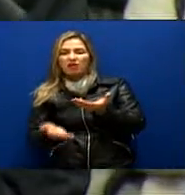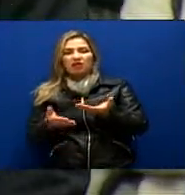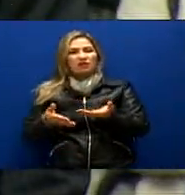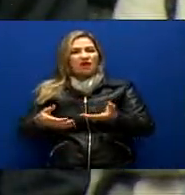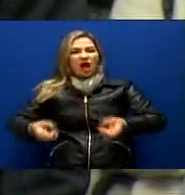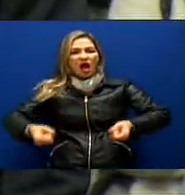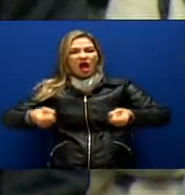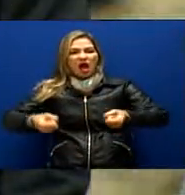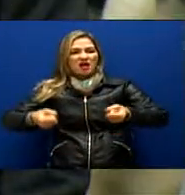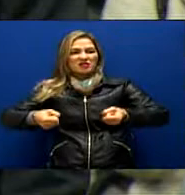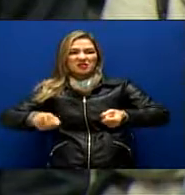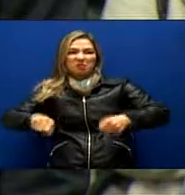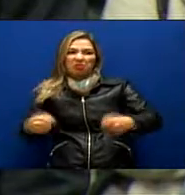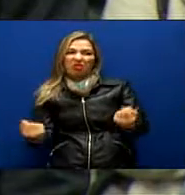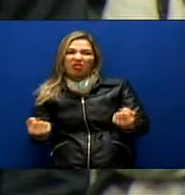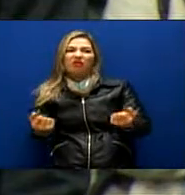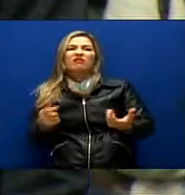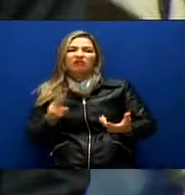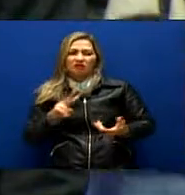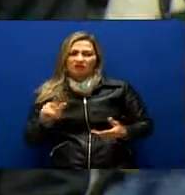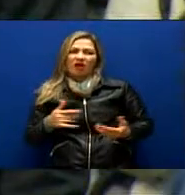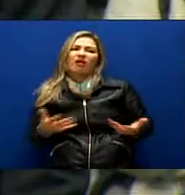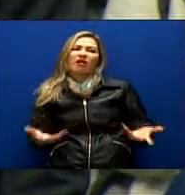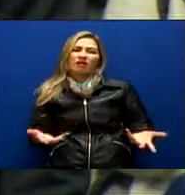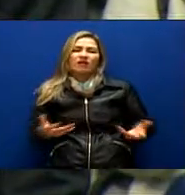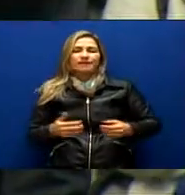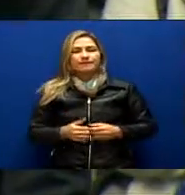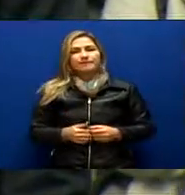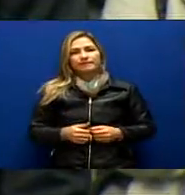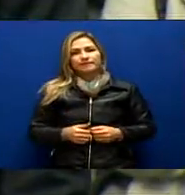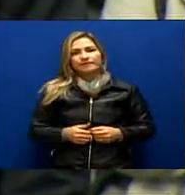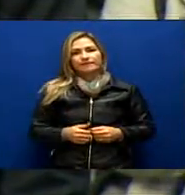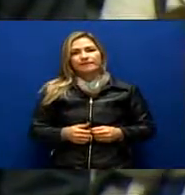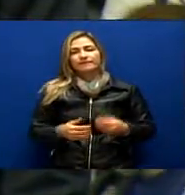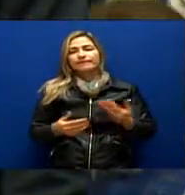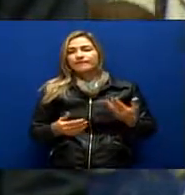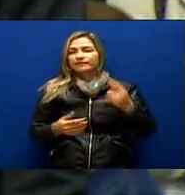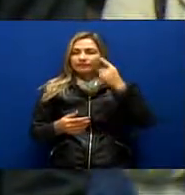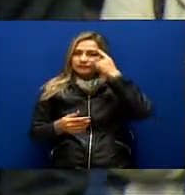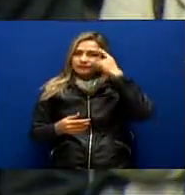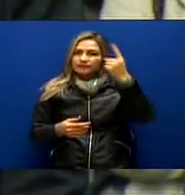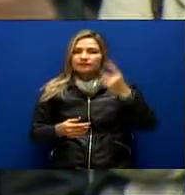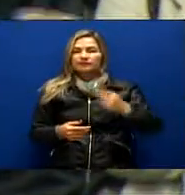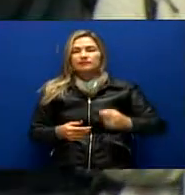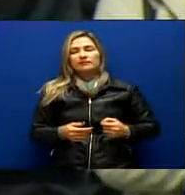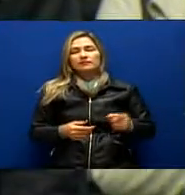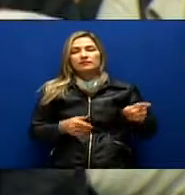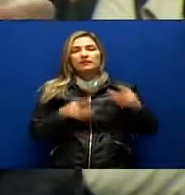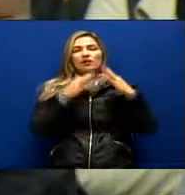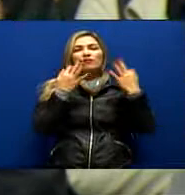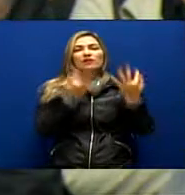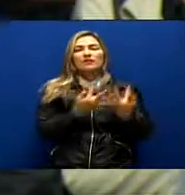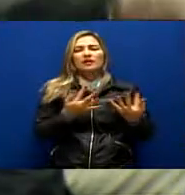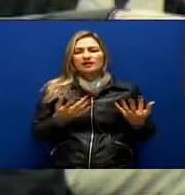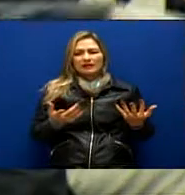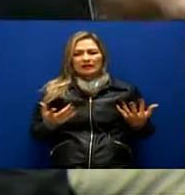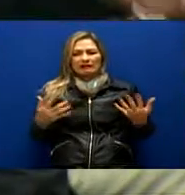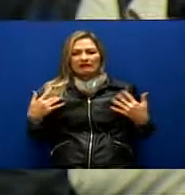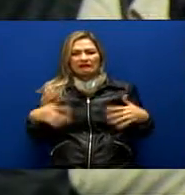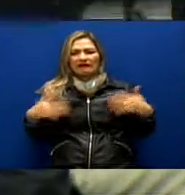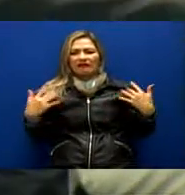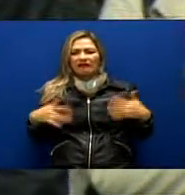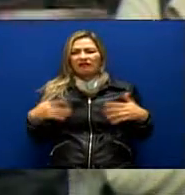negócio em volta daquela situação, que quem tem um ente querido, você acha que vai querer com medo ou a suspeita do que o caixão